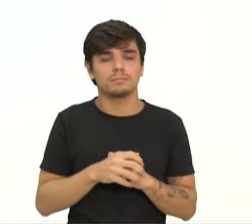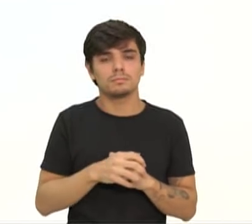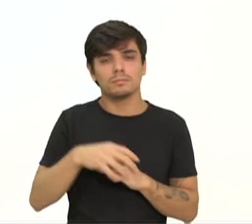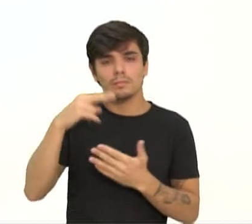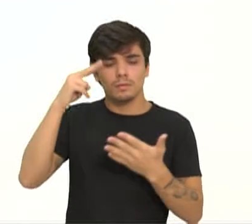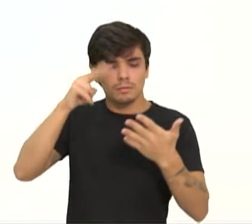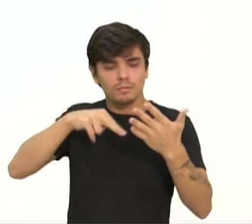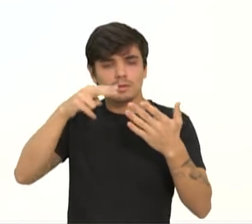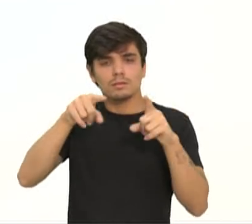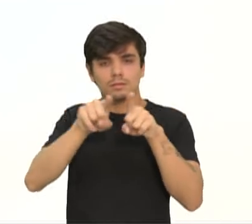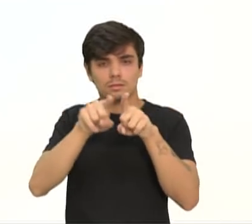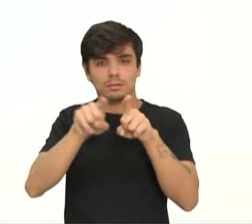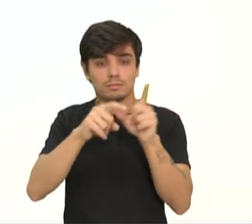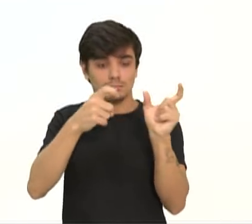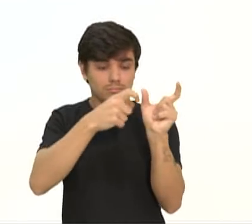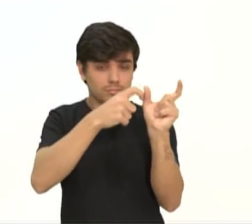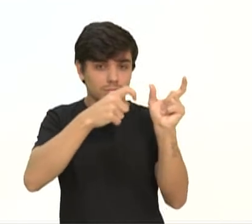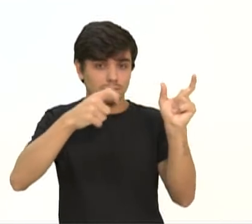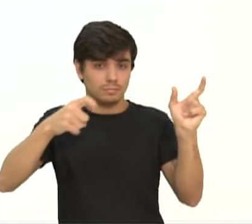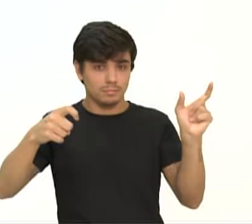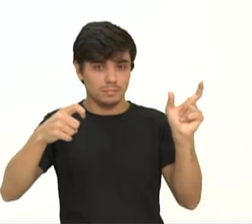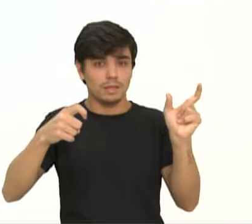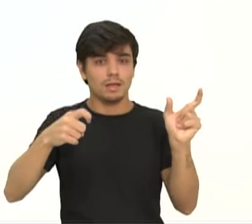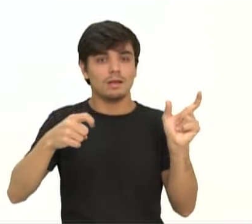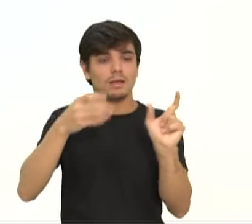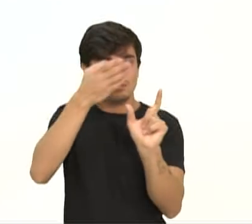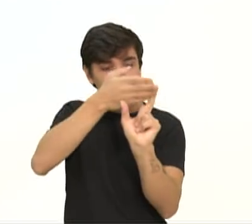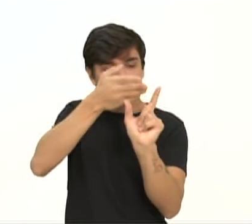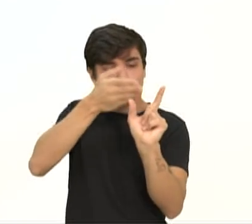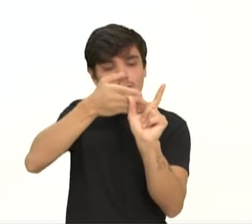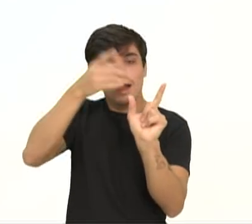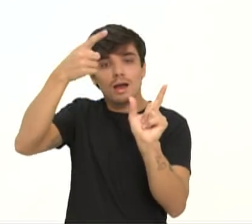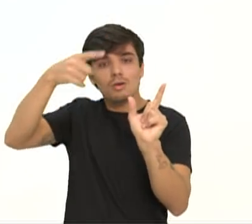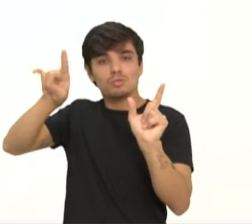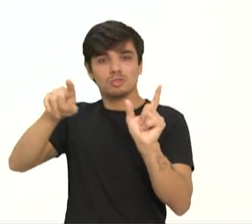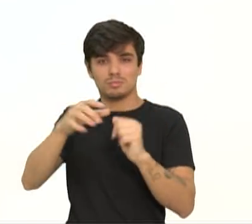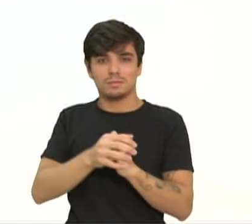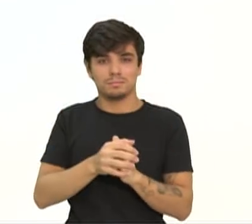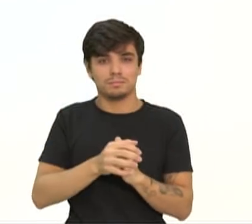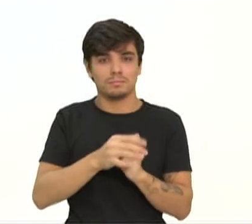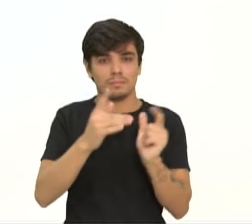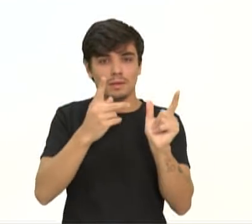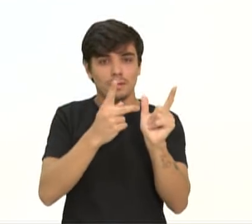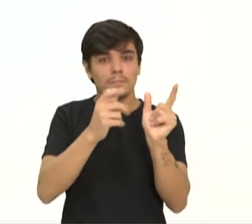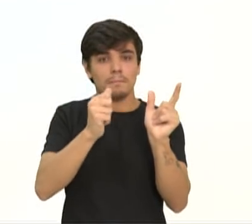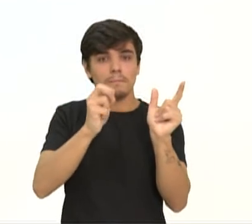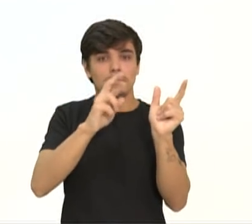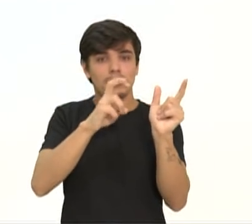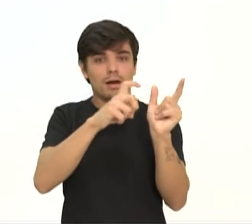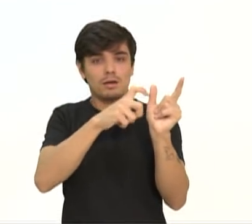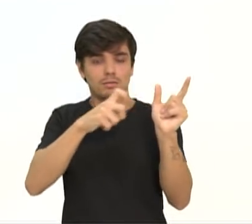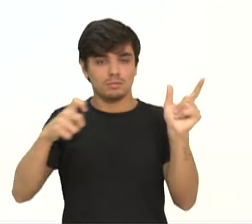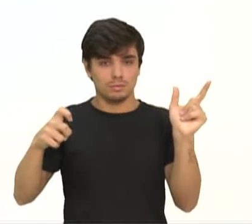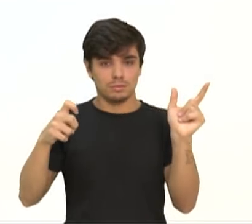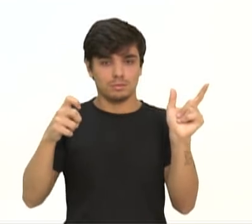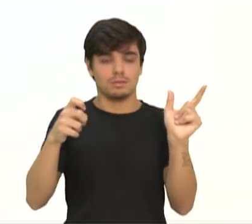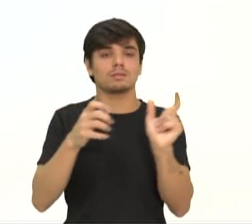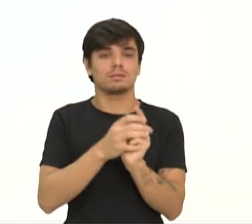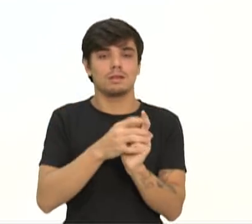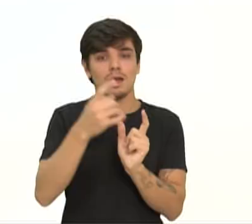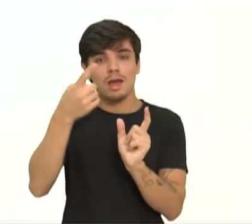Verificamos também que oxítona é quando a sílaba tônica é a última. Paroxítona, quando a sílaba tônica é a